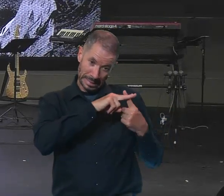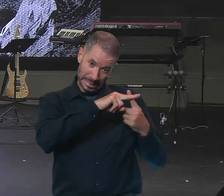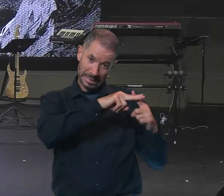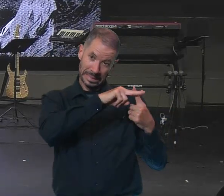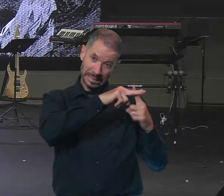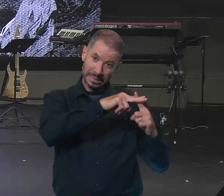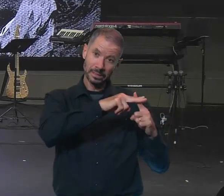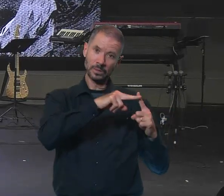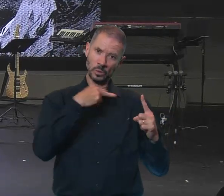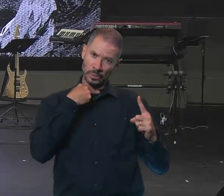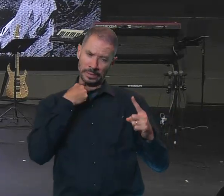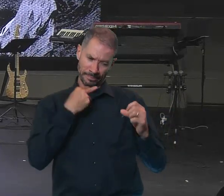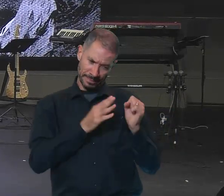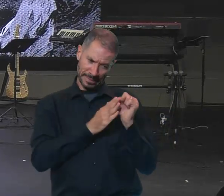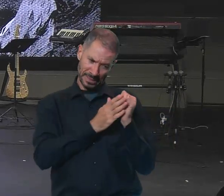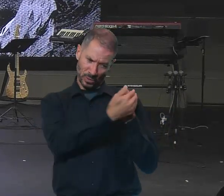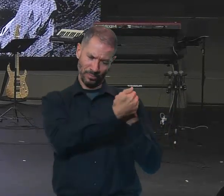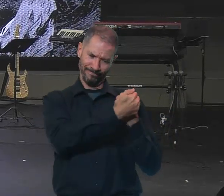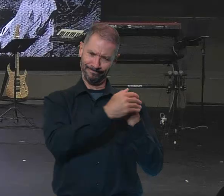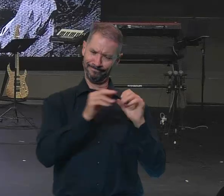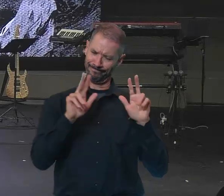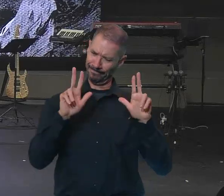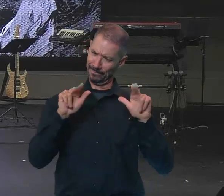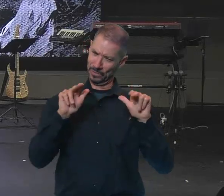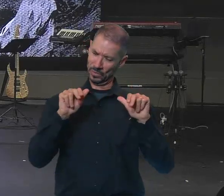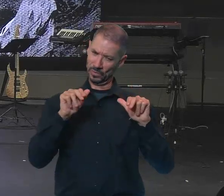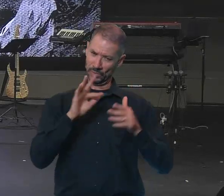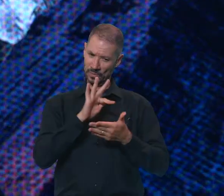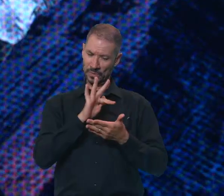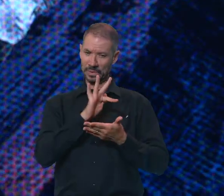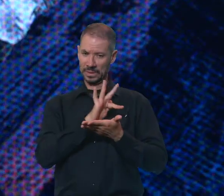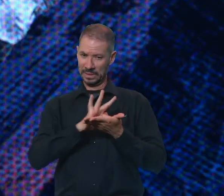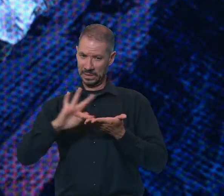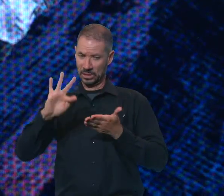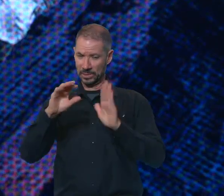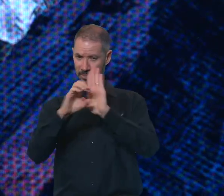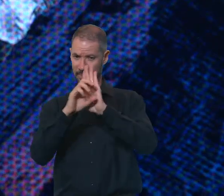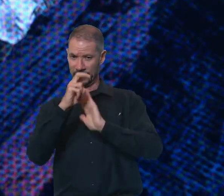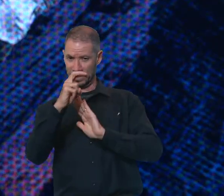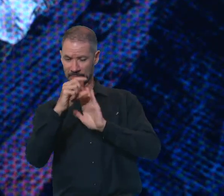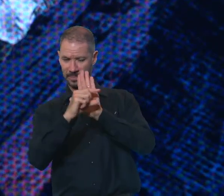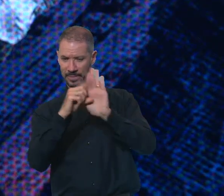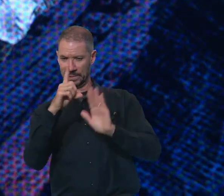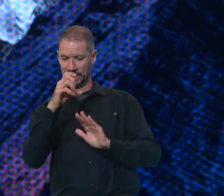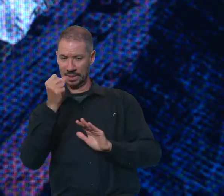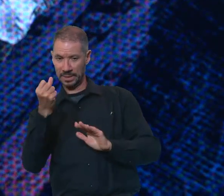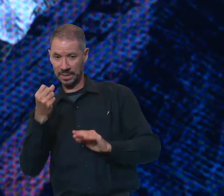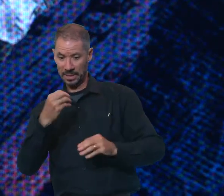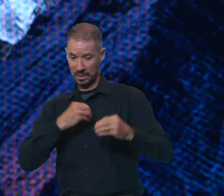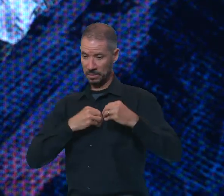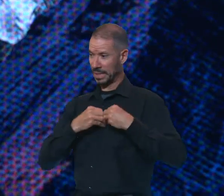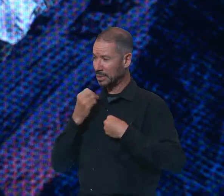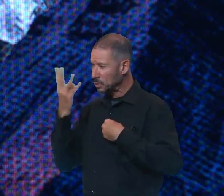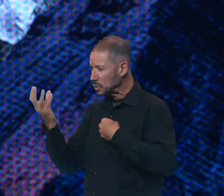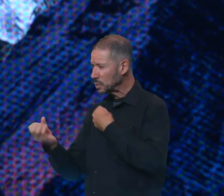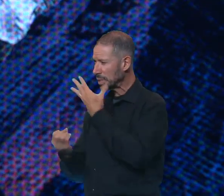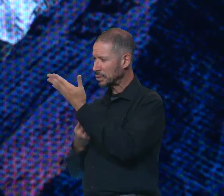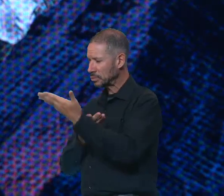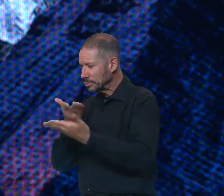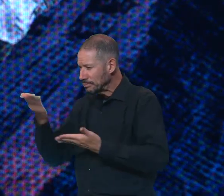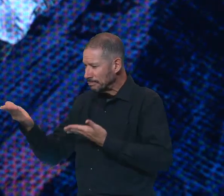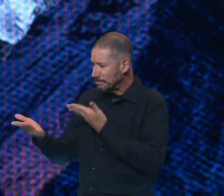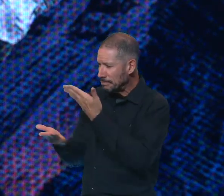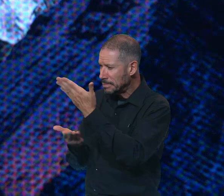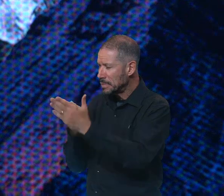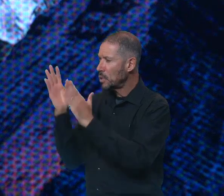Não pode ser escondido. Tiago 5,16, confessai os vossos pecados uns aos outros para serem curados. Muito pode a oração